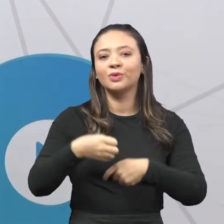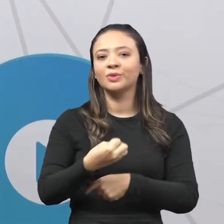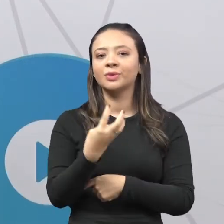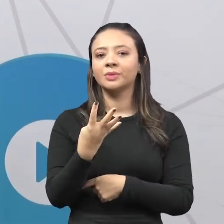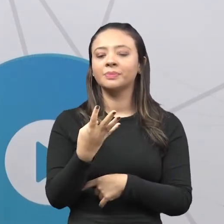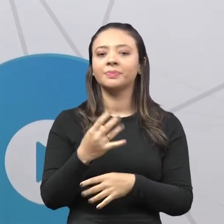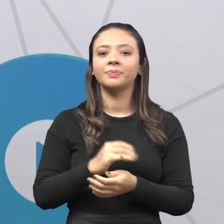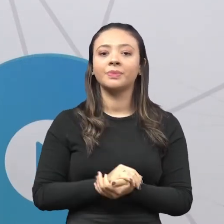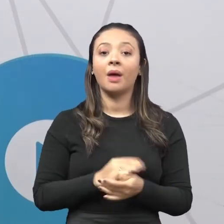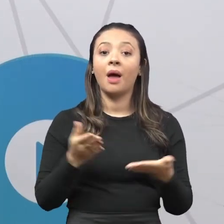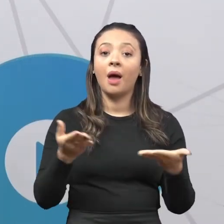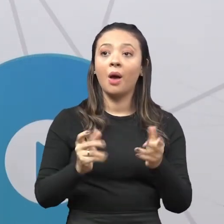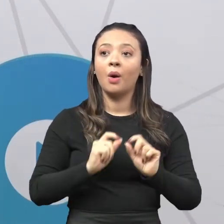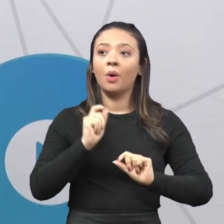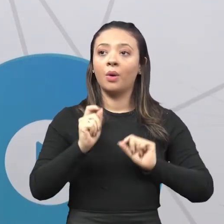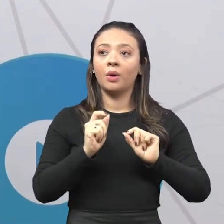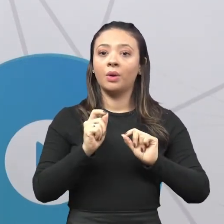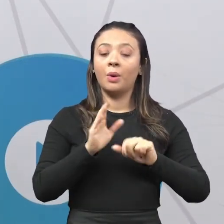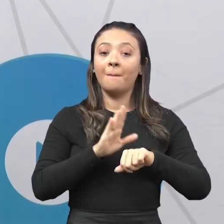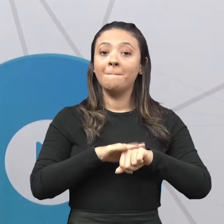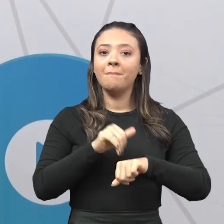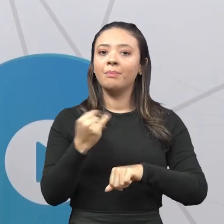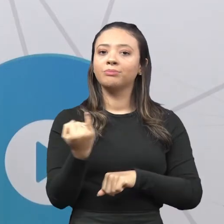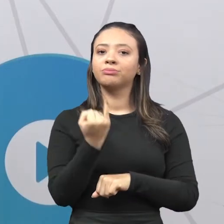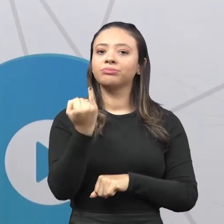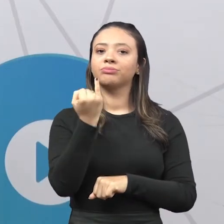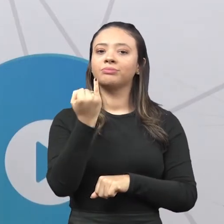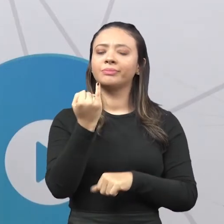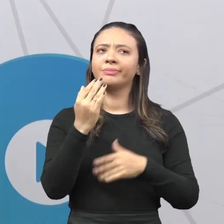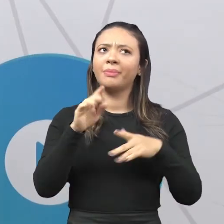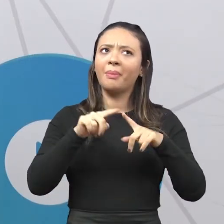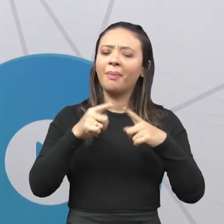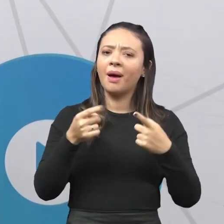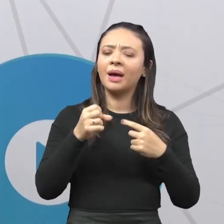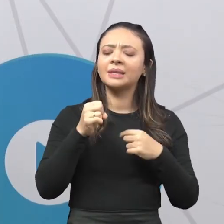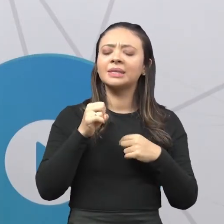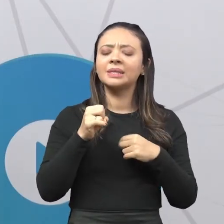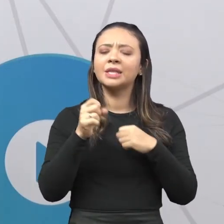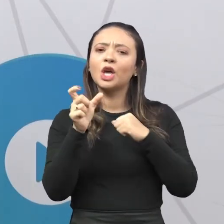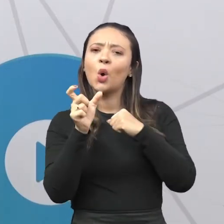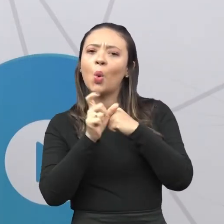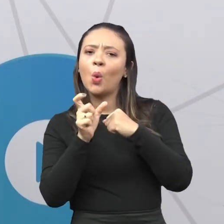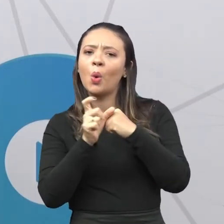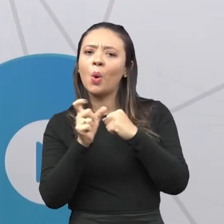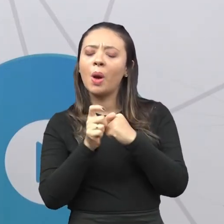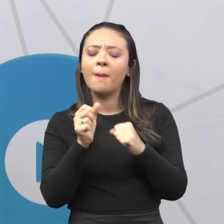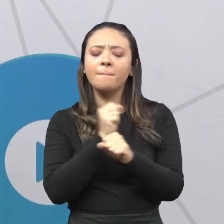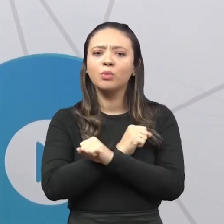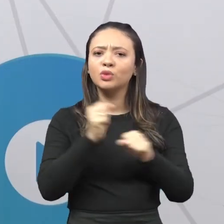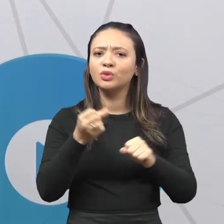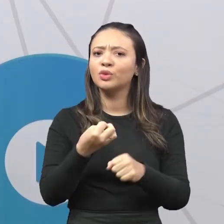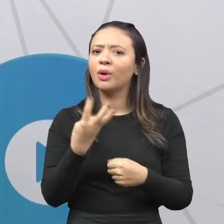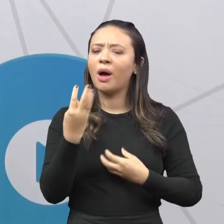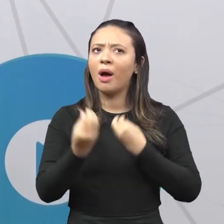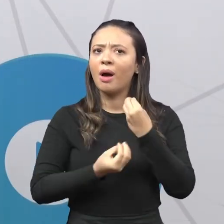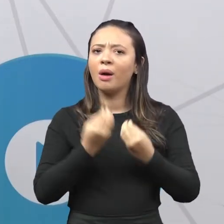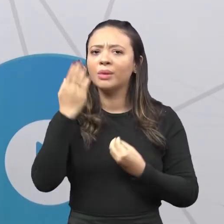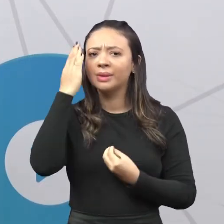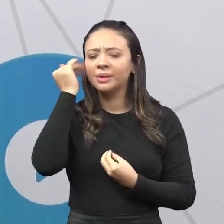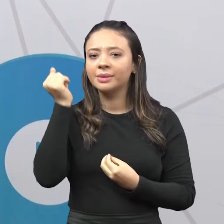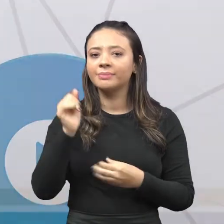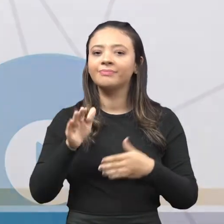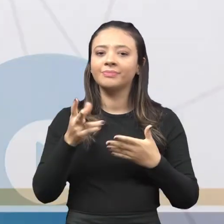quantificadores. Agora, vamos lá para o mais importante. E os substantivos incontáveis? Como é que eu faço para contar isso?